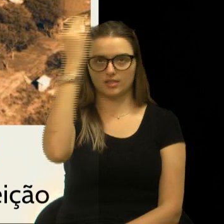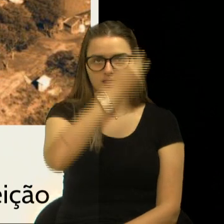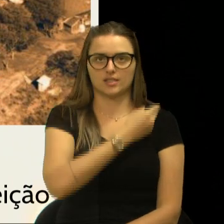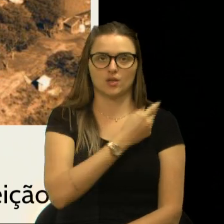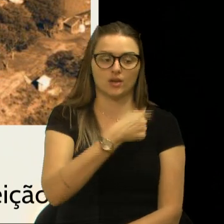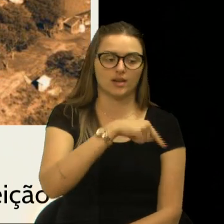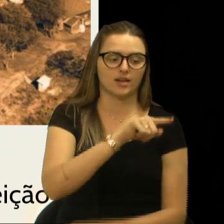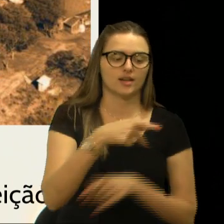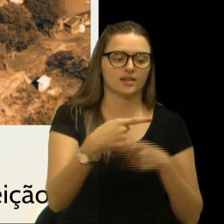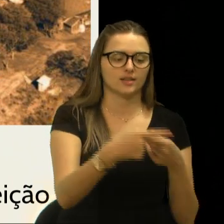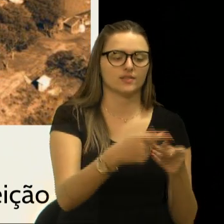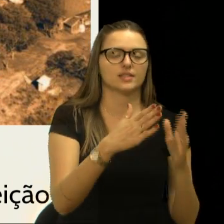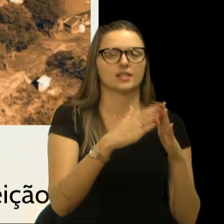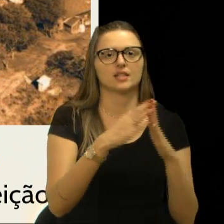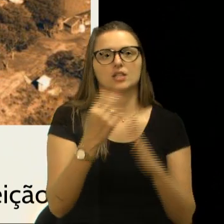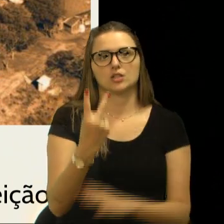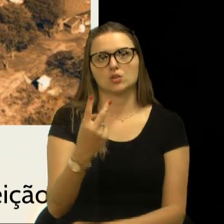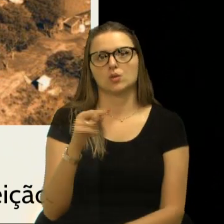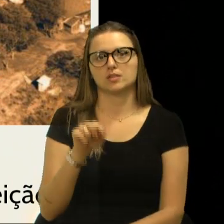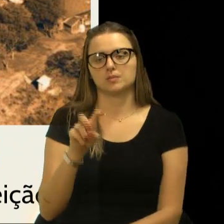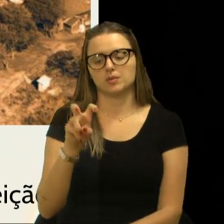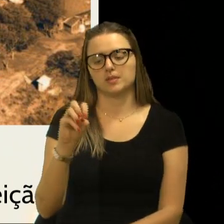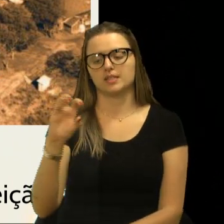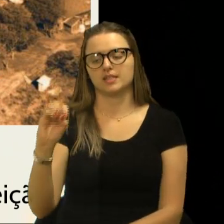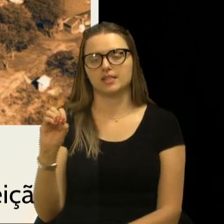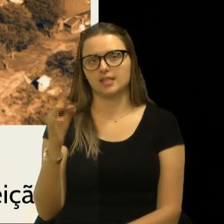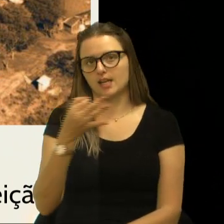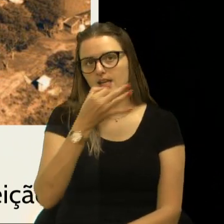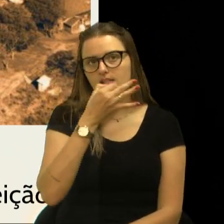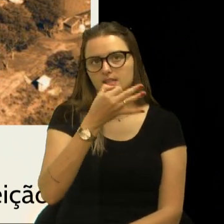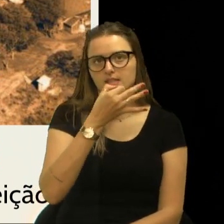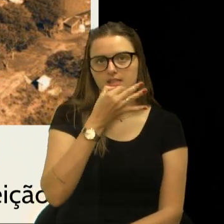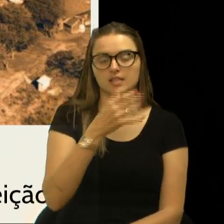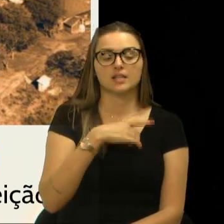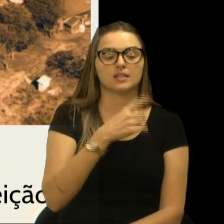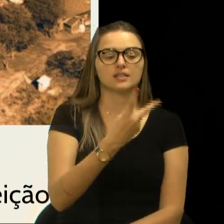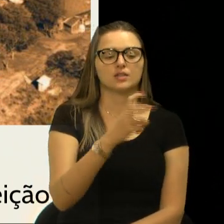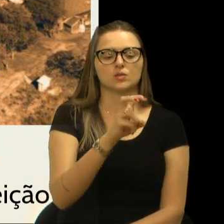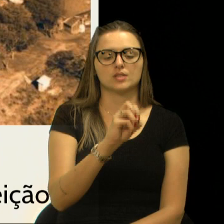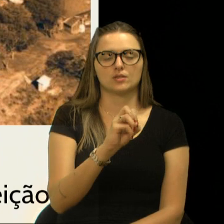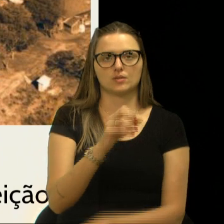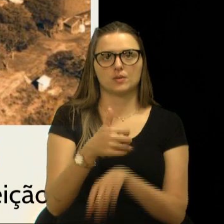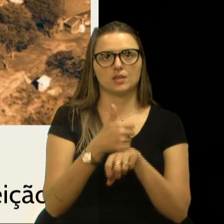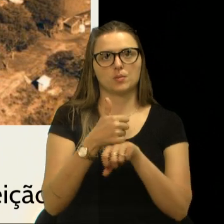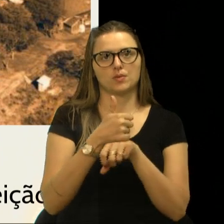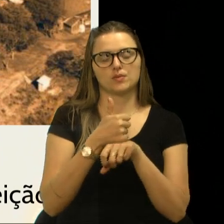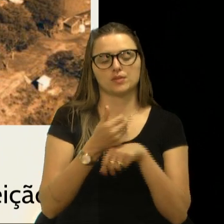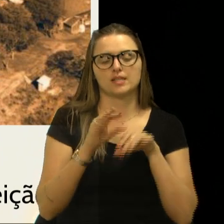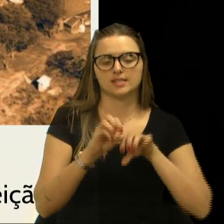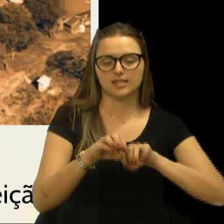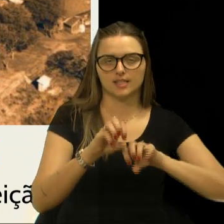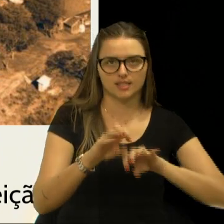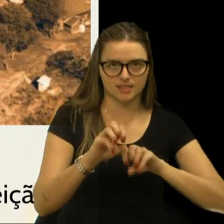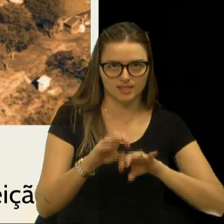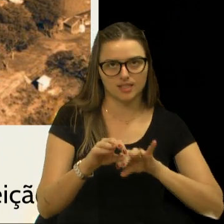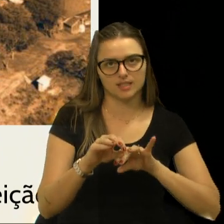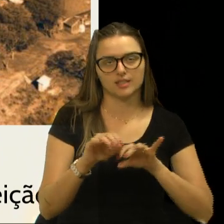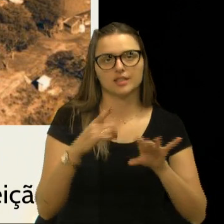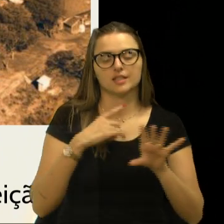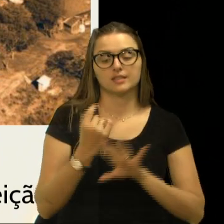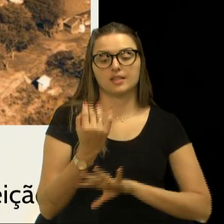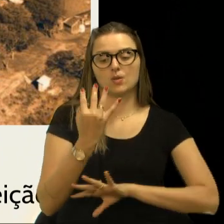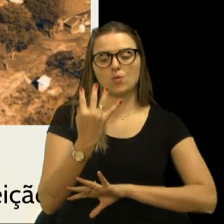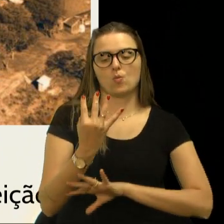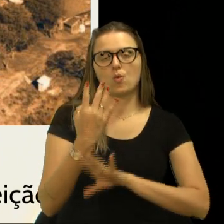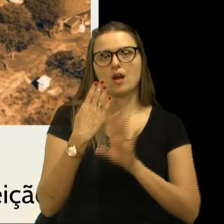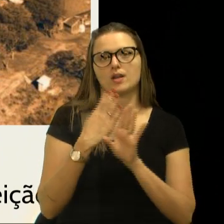2.500 catequizandos, são orientados por cerca de 250 catequistas, que realizam 4 encontros de formação